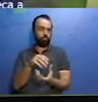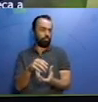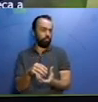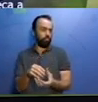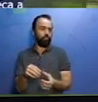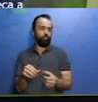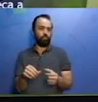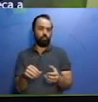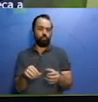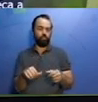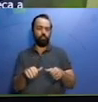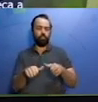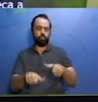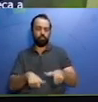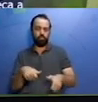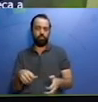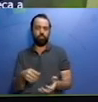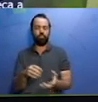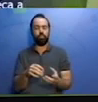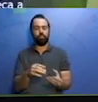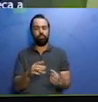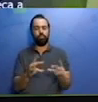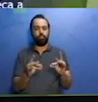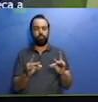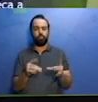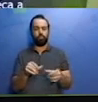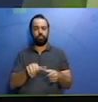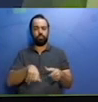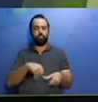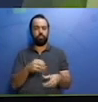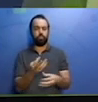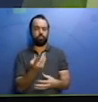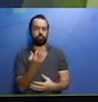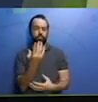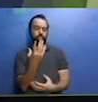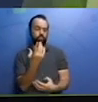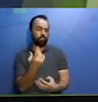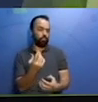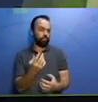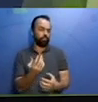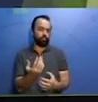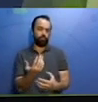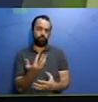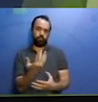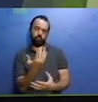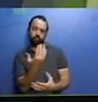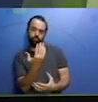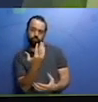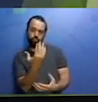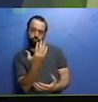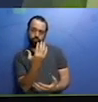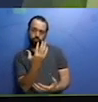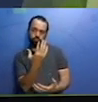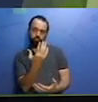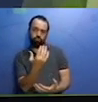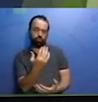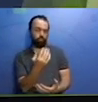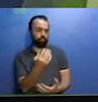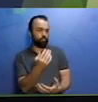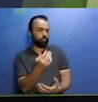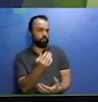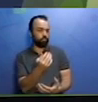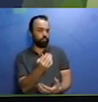passagem do estado líquido para o estado de vapor. Assim, o líquido sofre a ebulição e